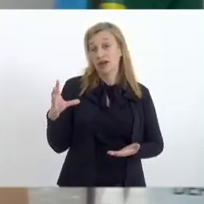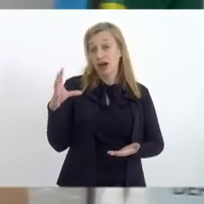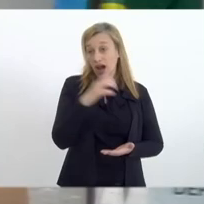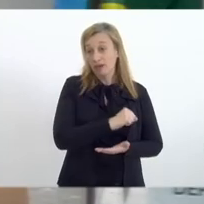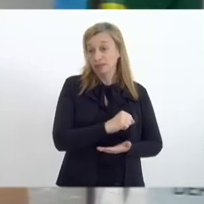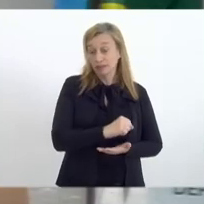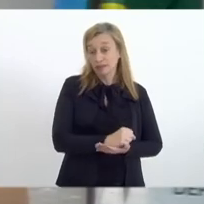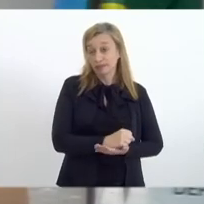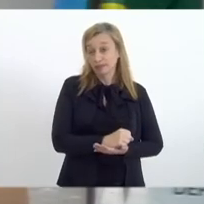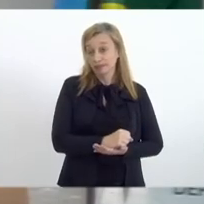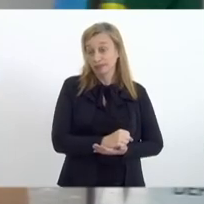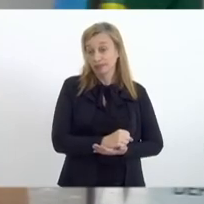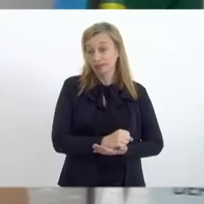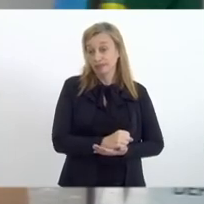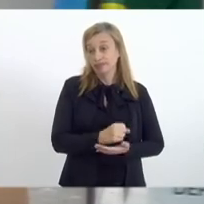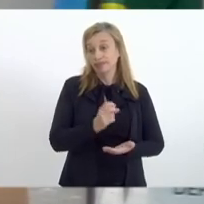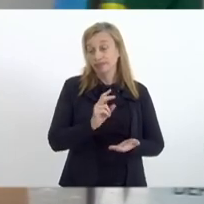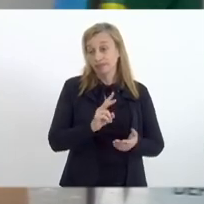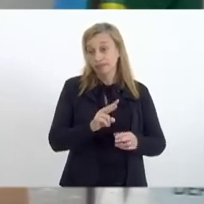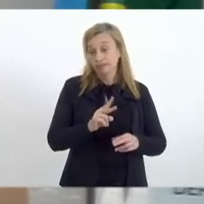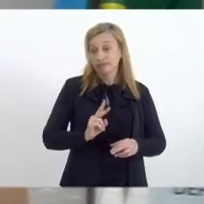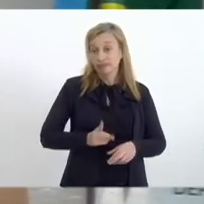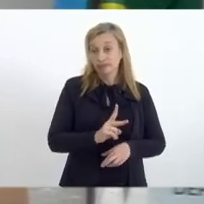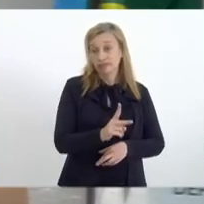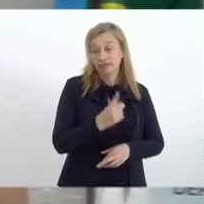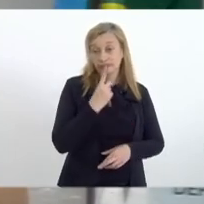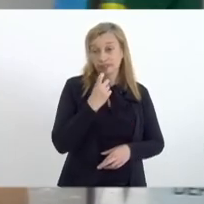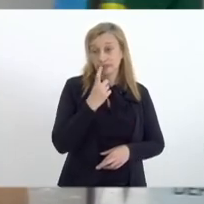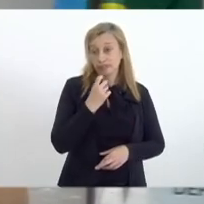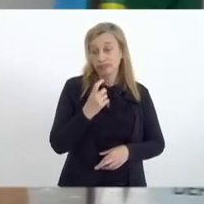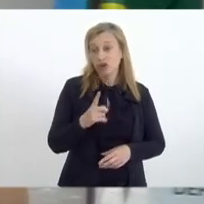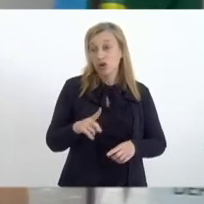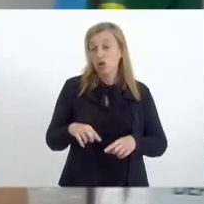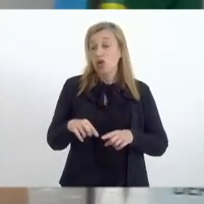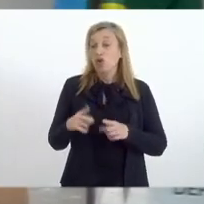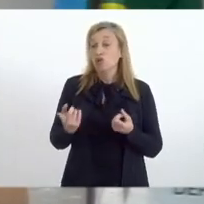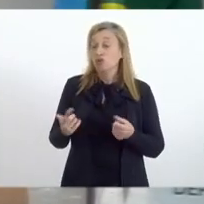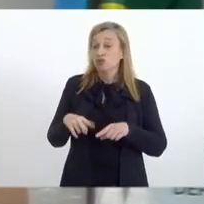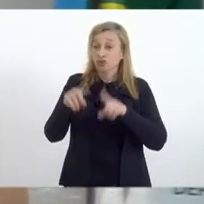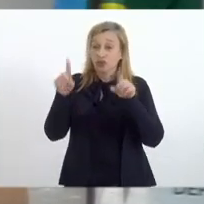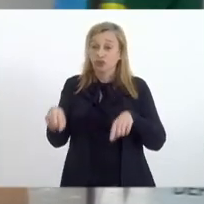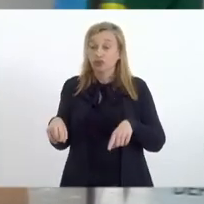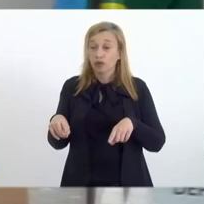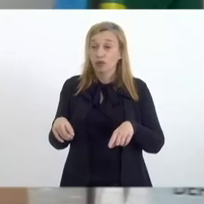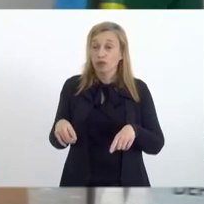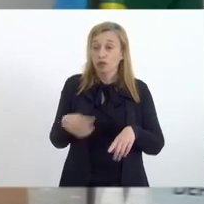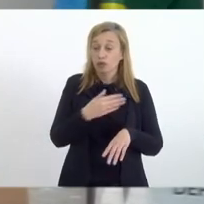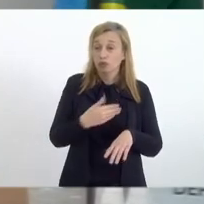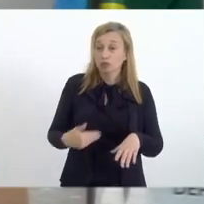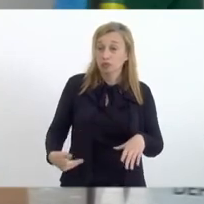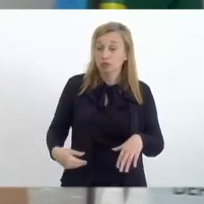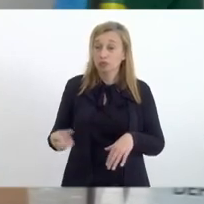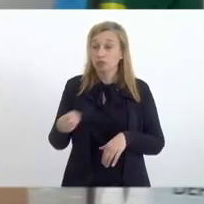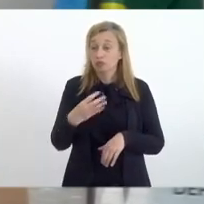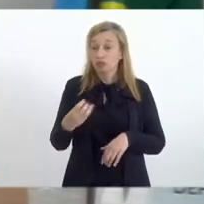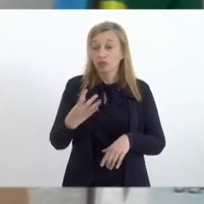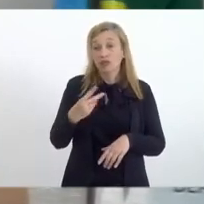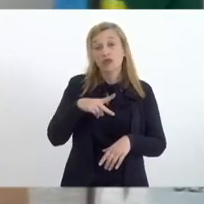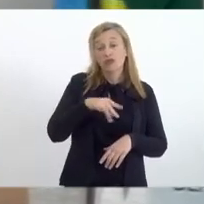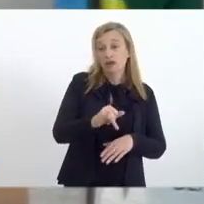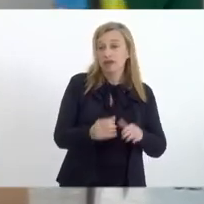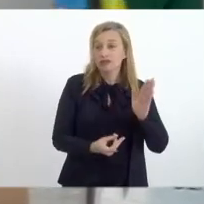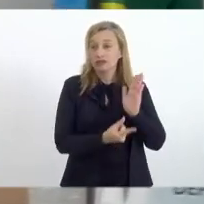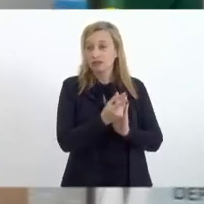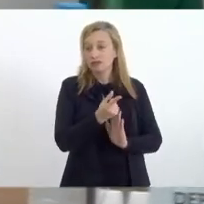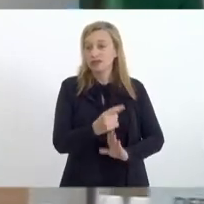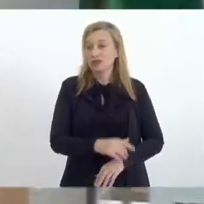para ficar sempre em vermelho. Nenhum funcionário público novo vai para o sistema financeiro. Então,